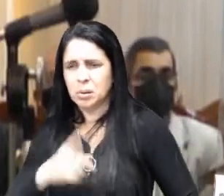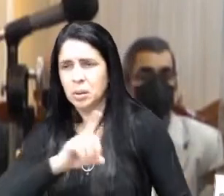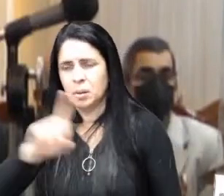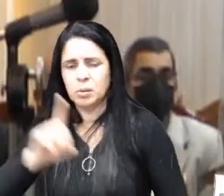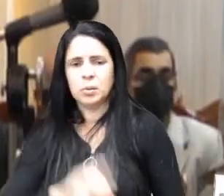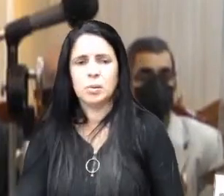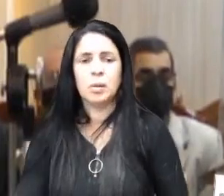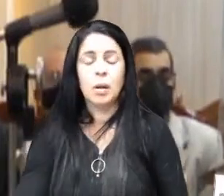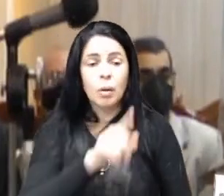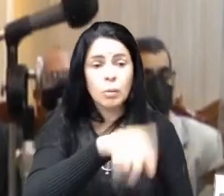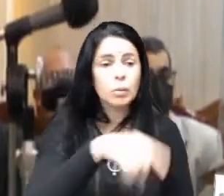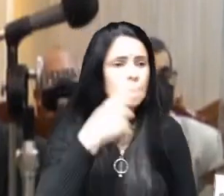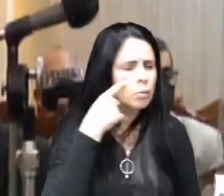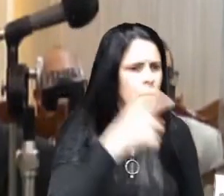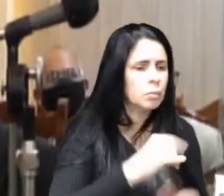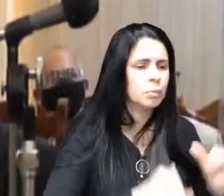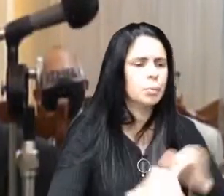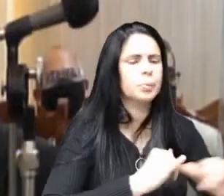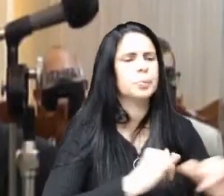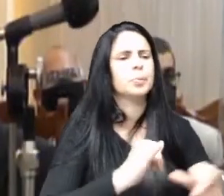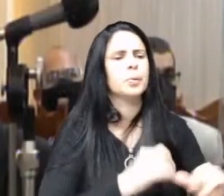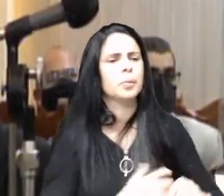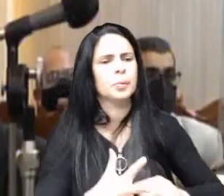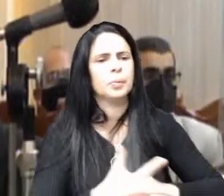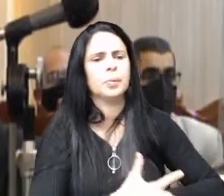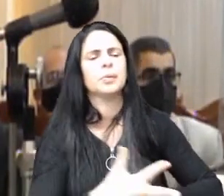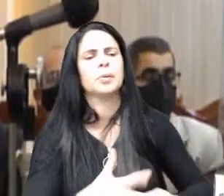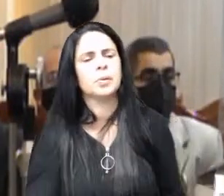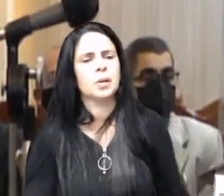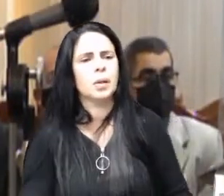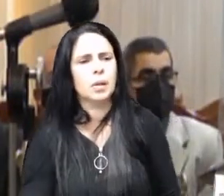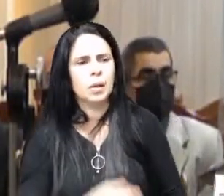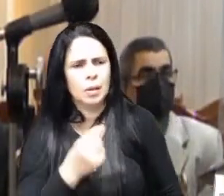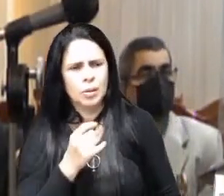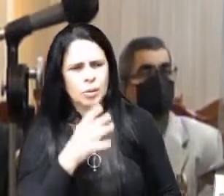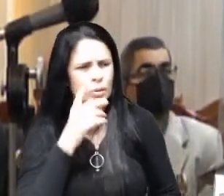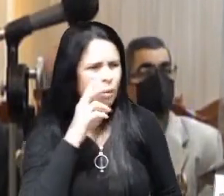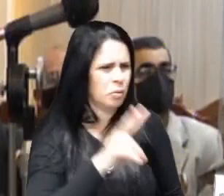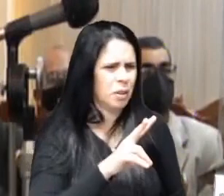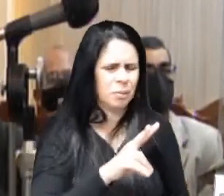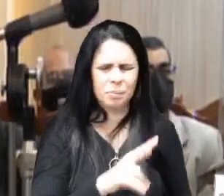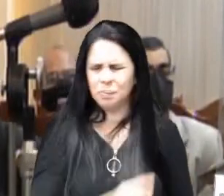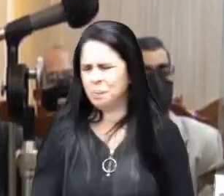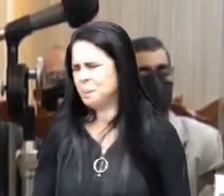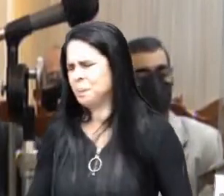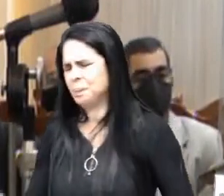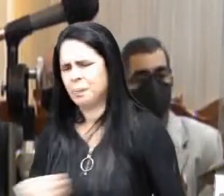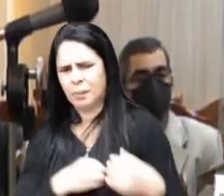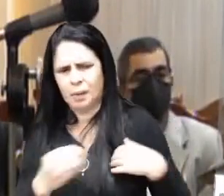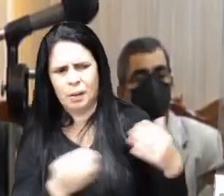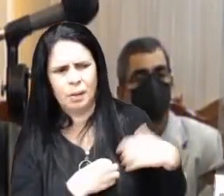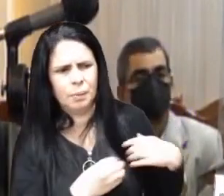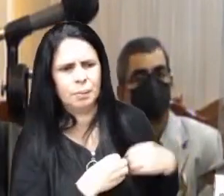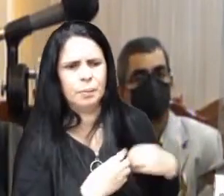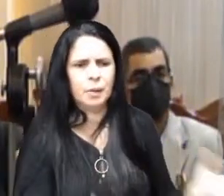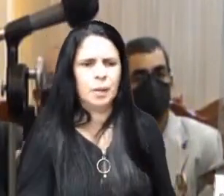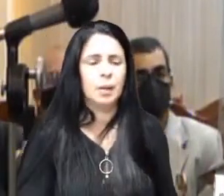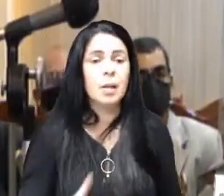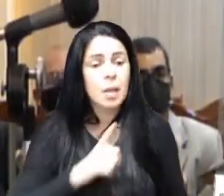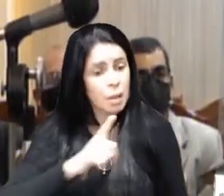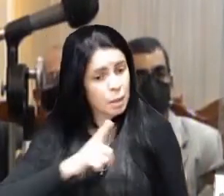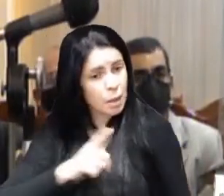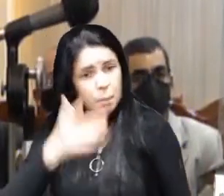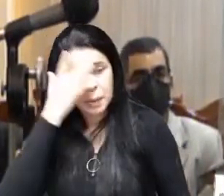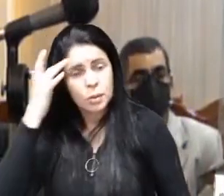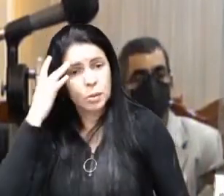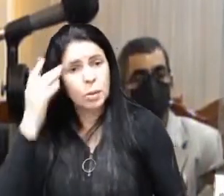hoje, as redes sociais, só vê escândalo. Tem pessoas ganhando